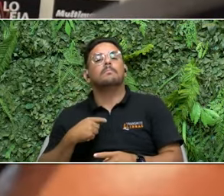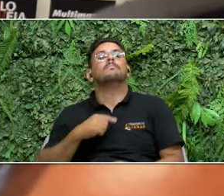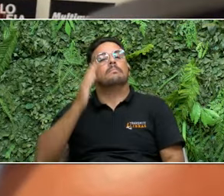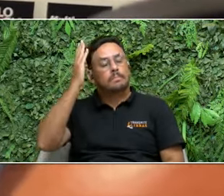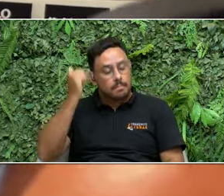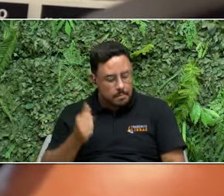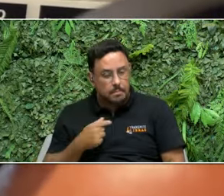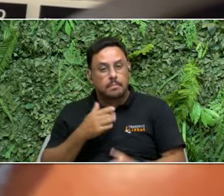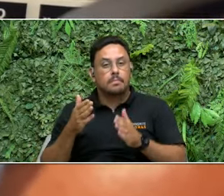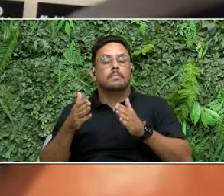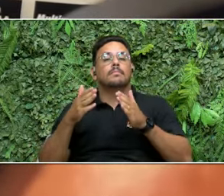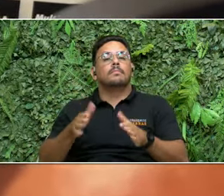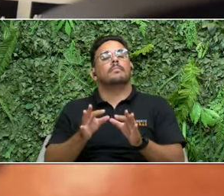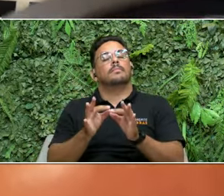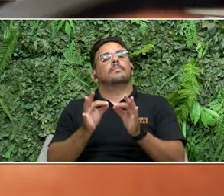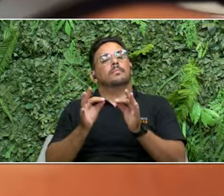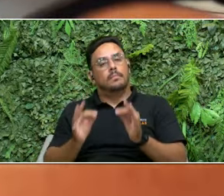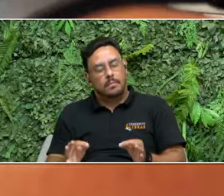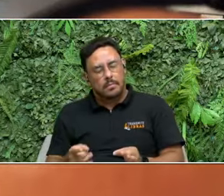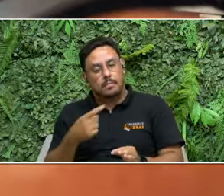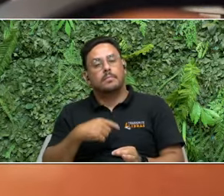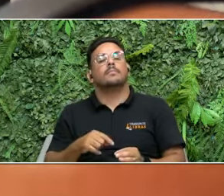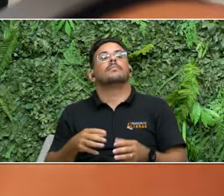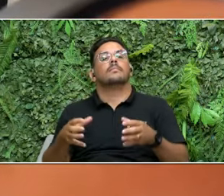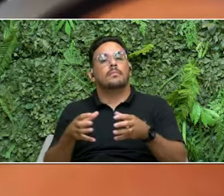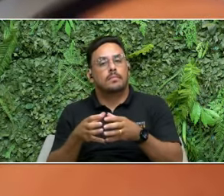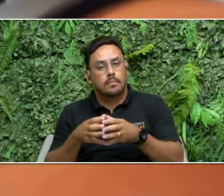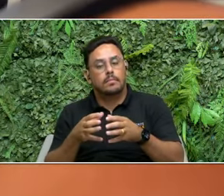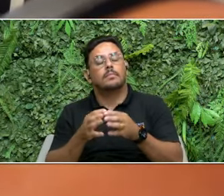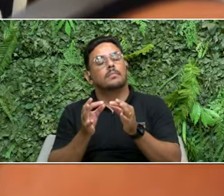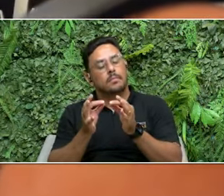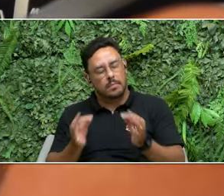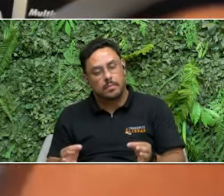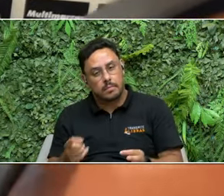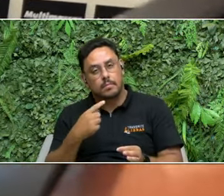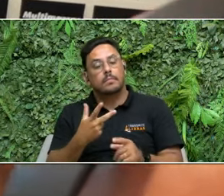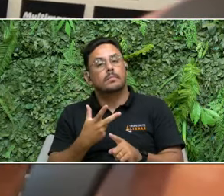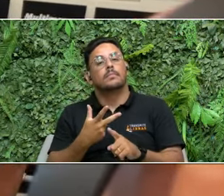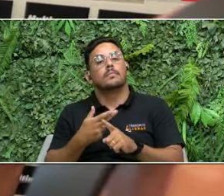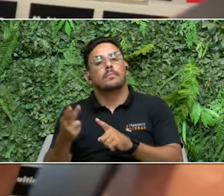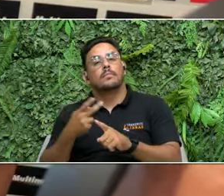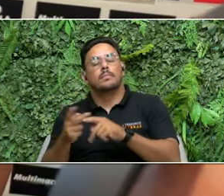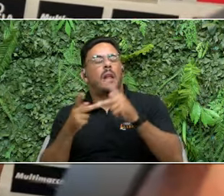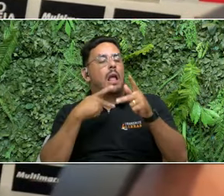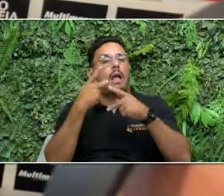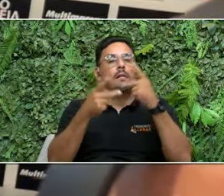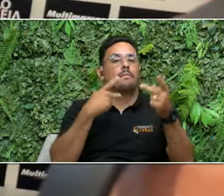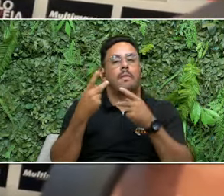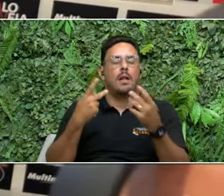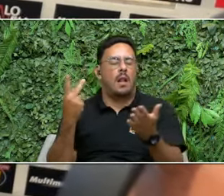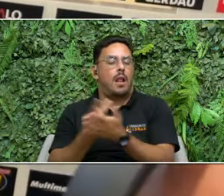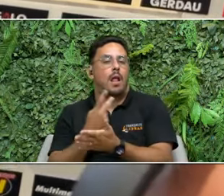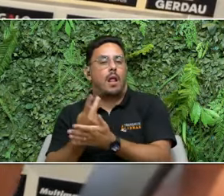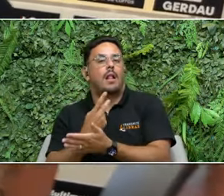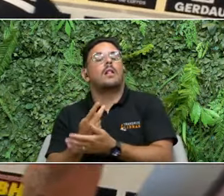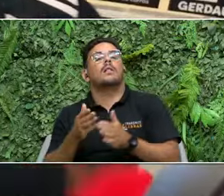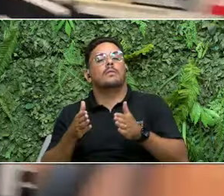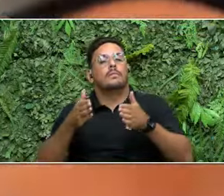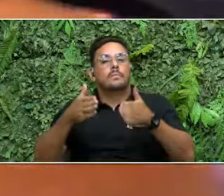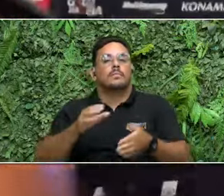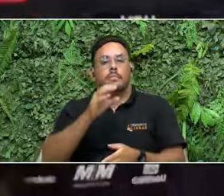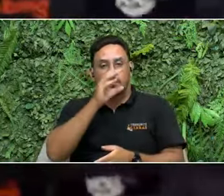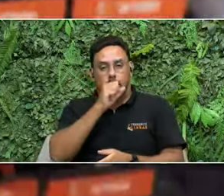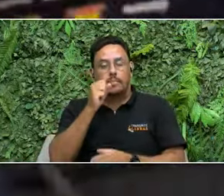de que vamos chegar com toda humildade do mundo que nosso time mostrou que é muito humilde que a gente ganha não sai falando merda e vamos chegar no sábado e vamos ser campeão que f em